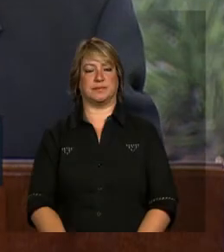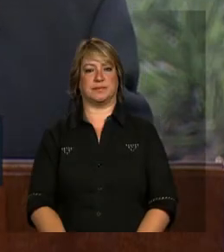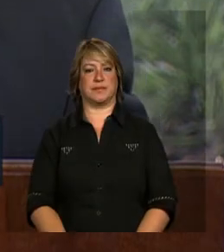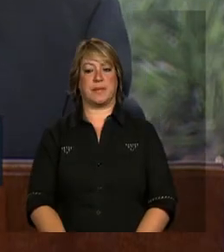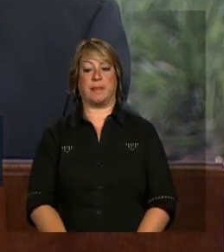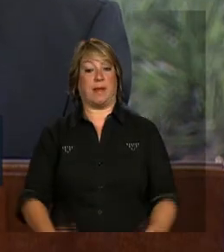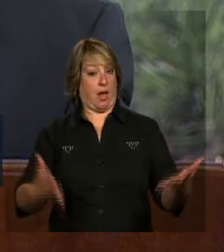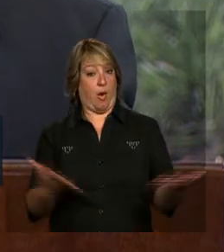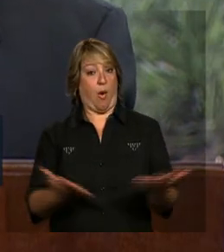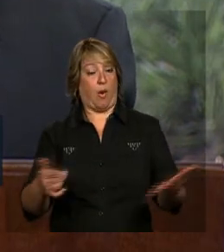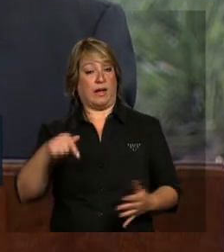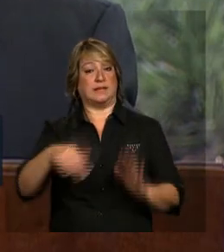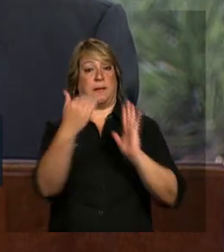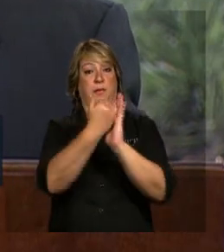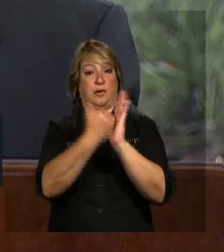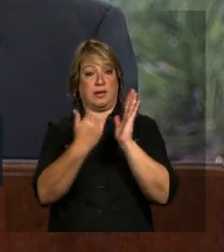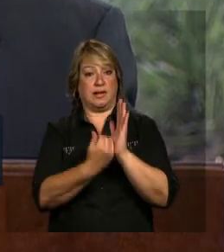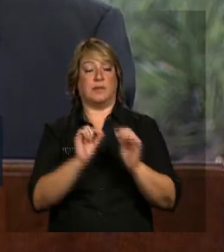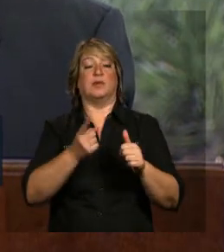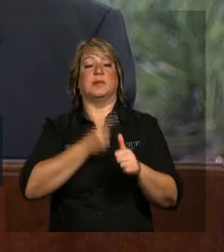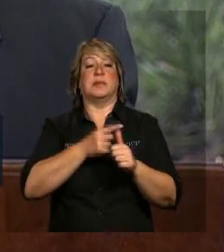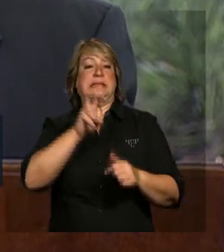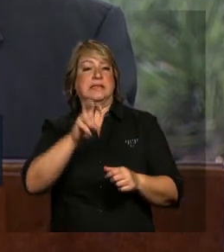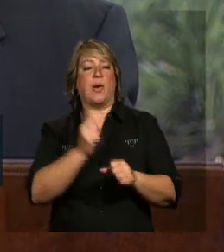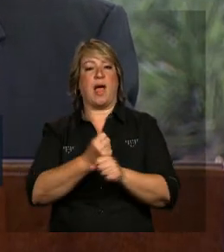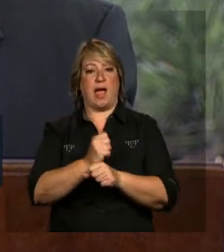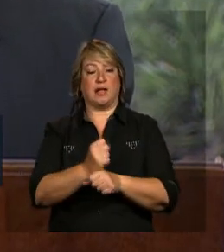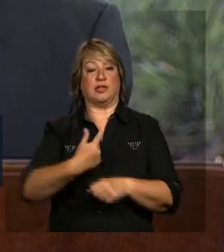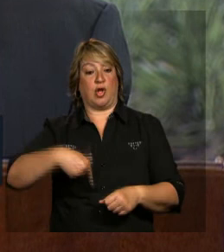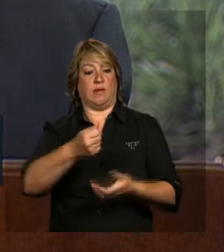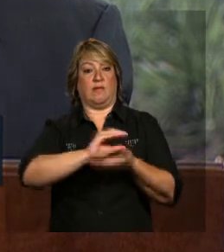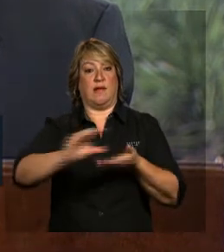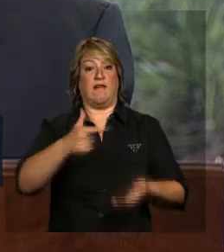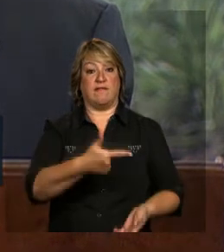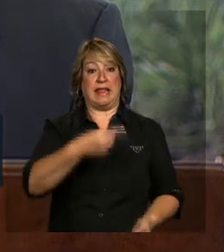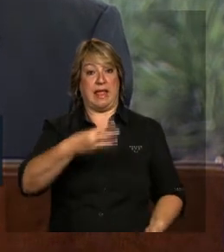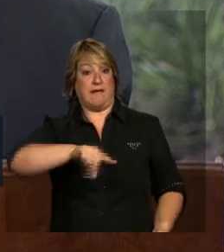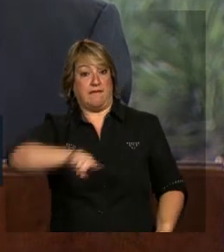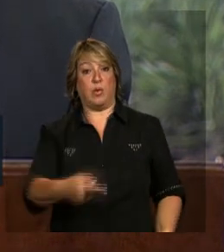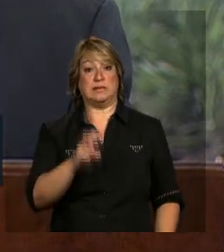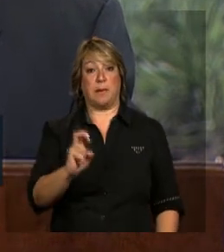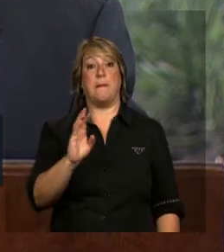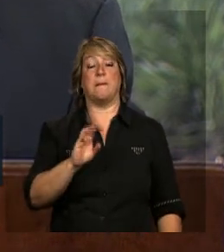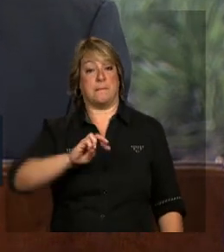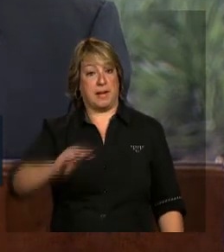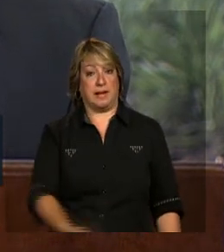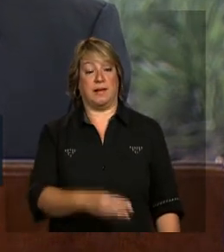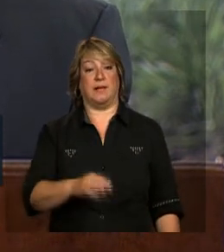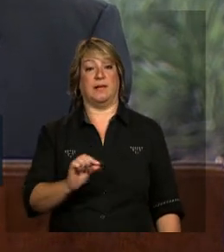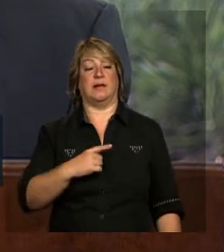É nesse programa nos primeiros cinco anos investiremos 23,5 milhões